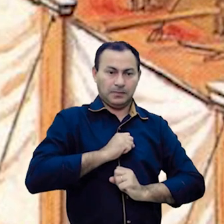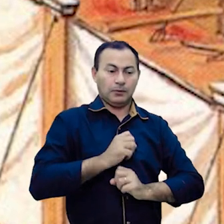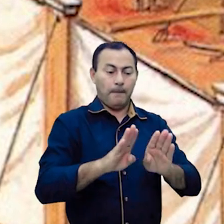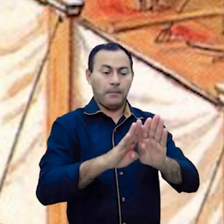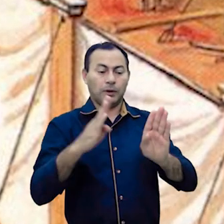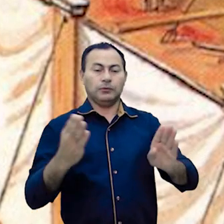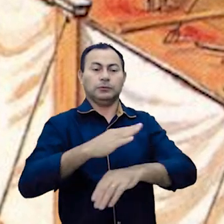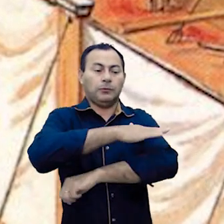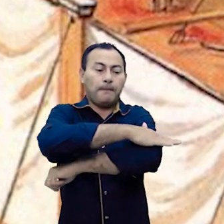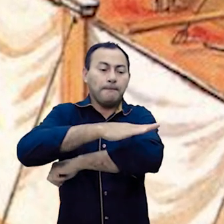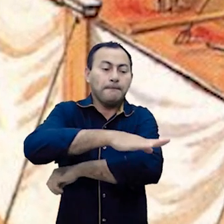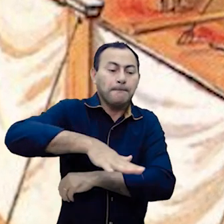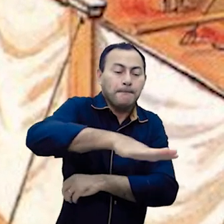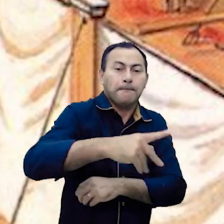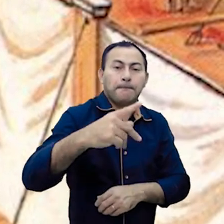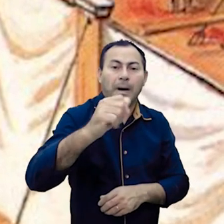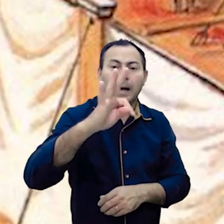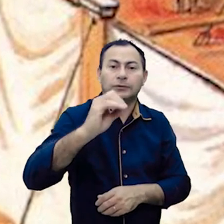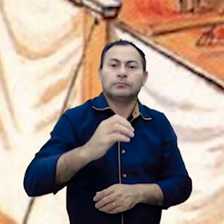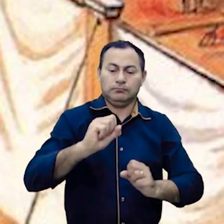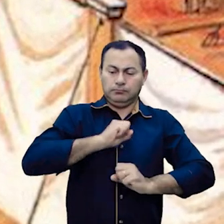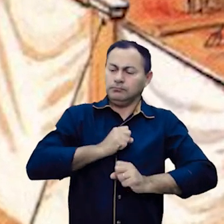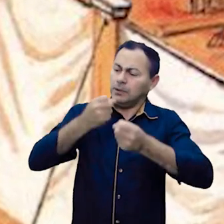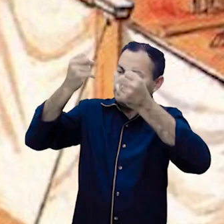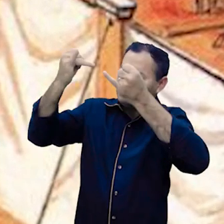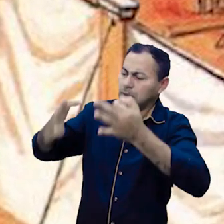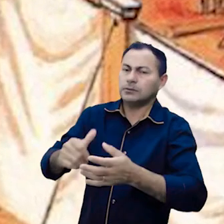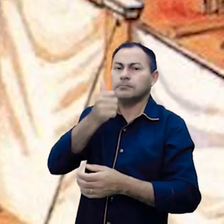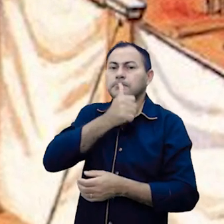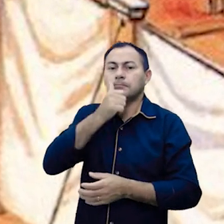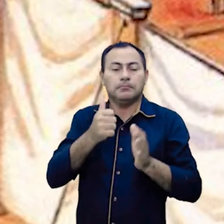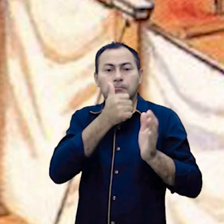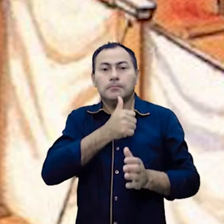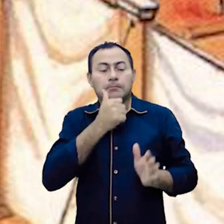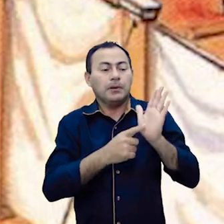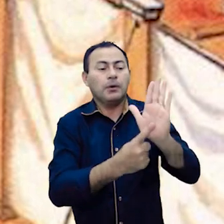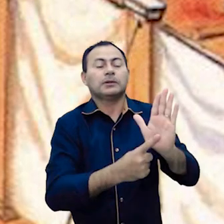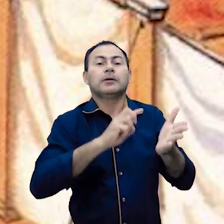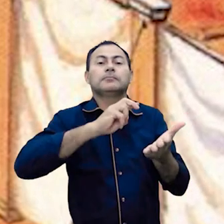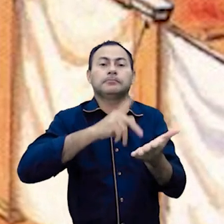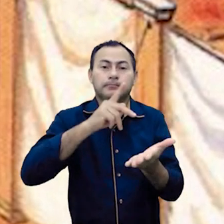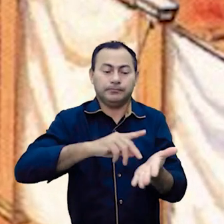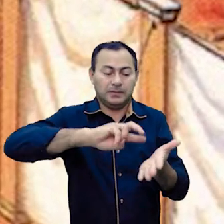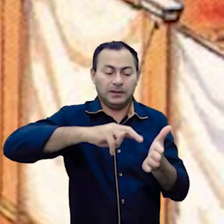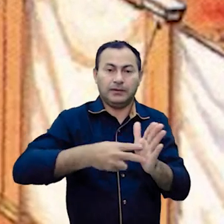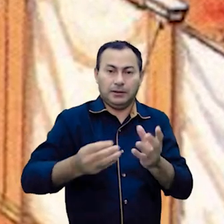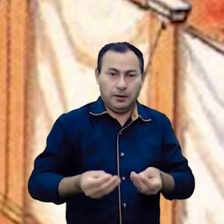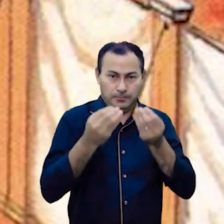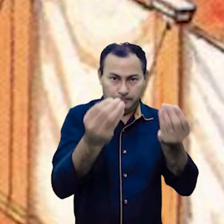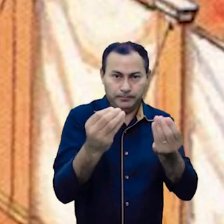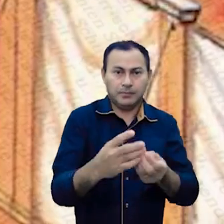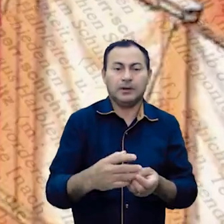sacerdote no portão do pátio O sacerdote ele instruía sobre o sacrifício e lhe mostrava o Real significado